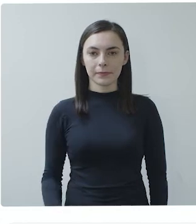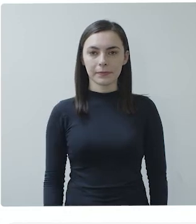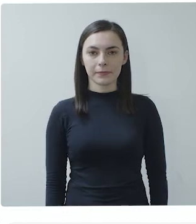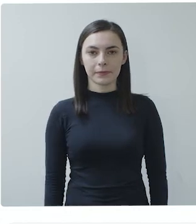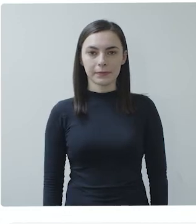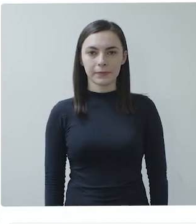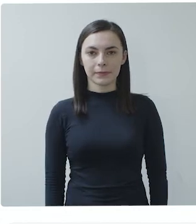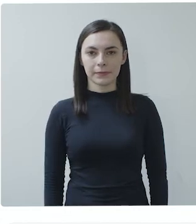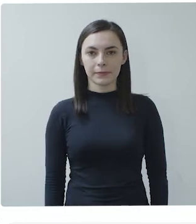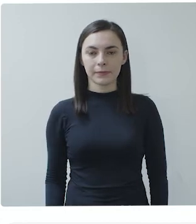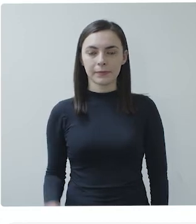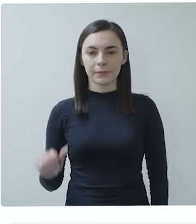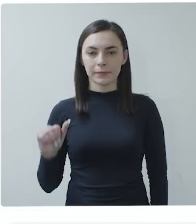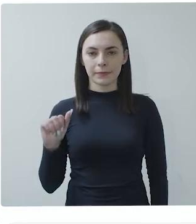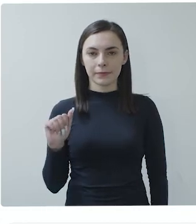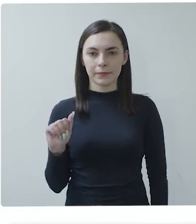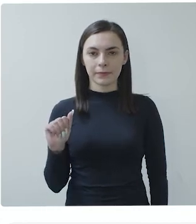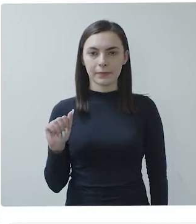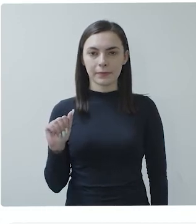A,